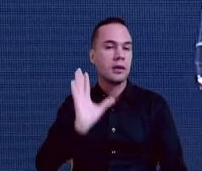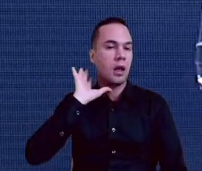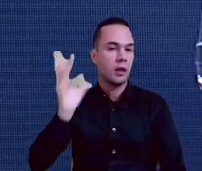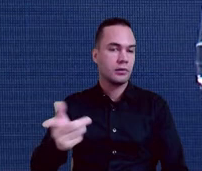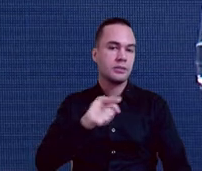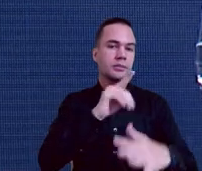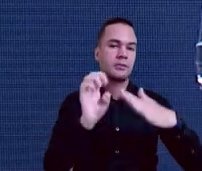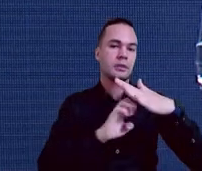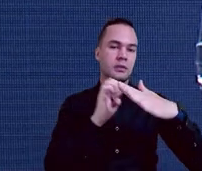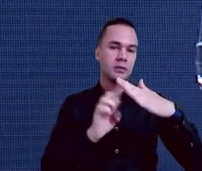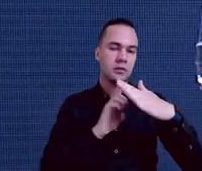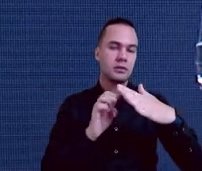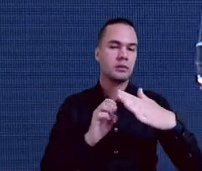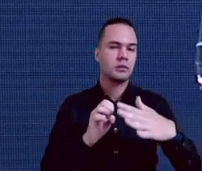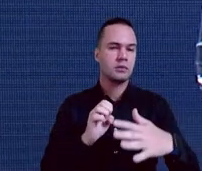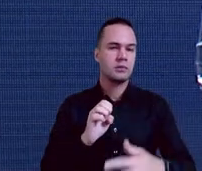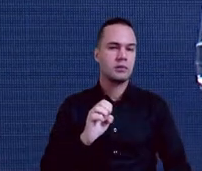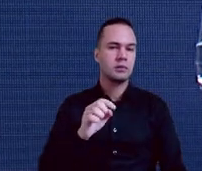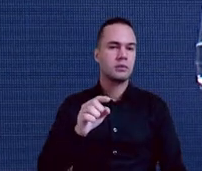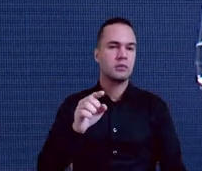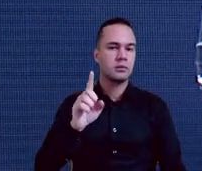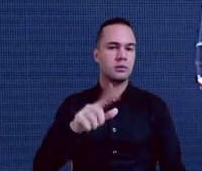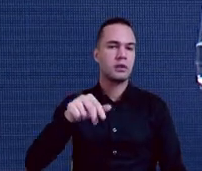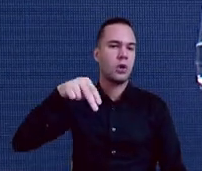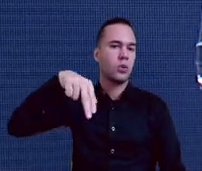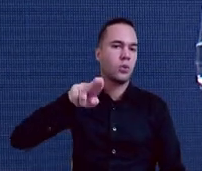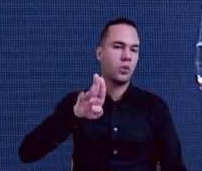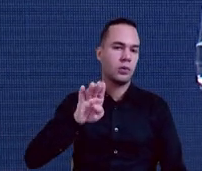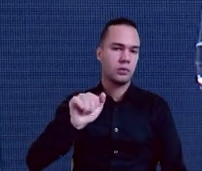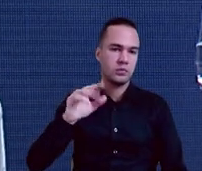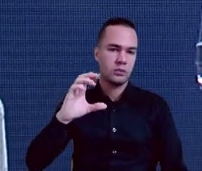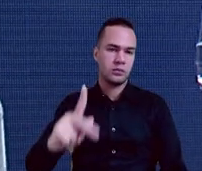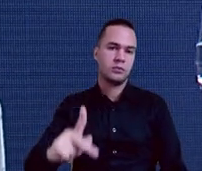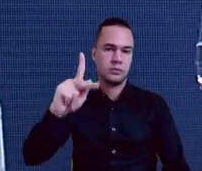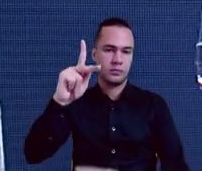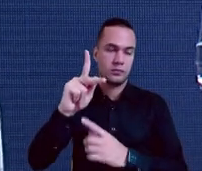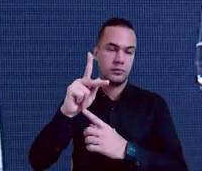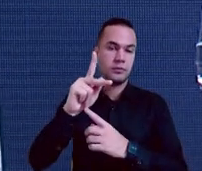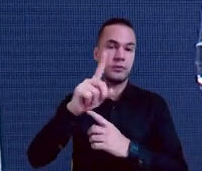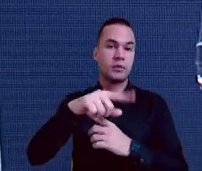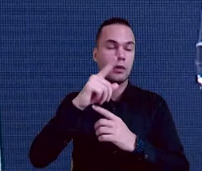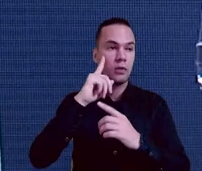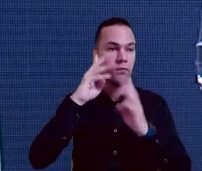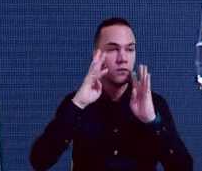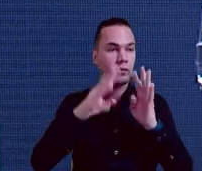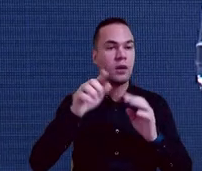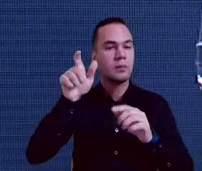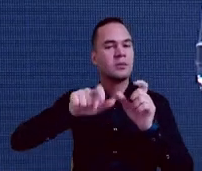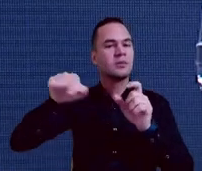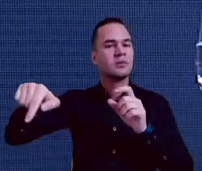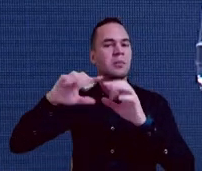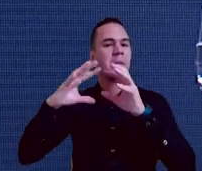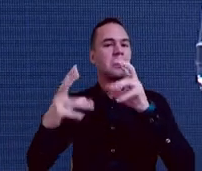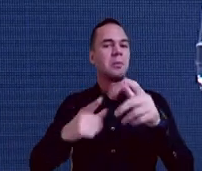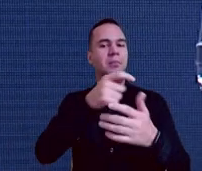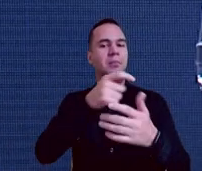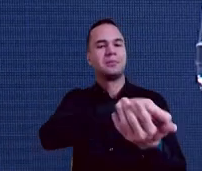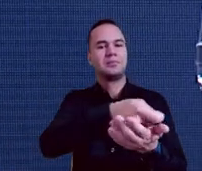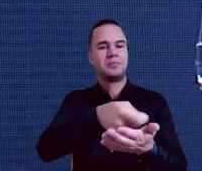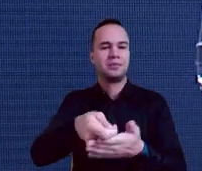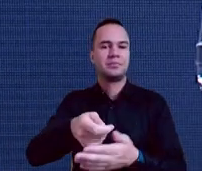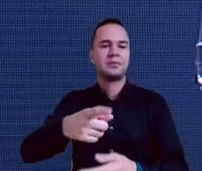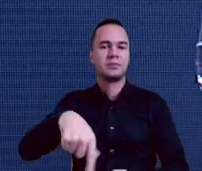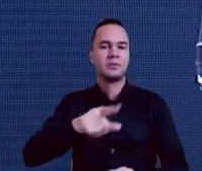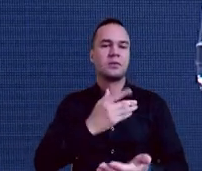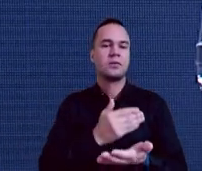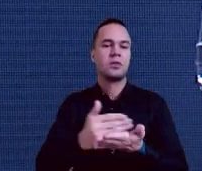como iFood casos de empresas como nubank empresas começaram a chamar atenção do investidor global e nós começamos a atrair